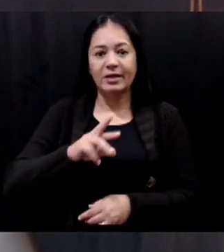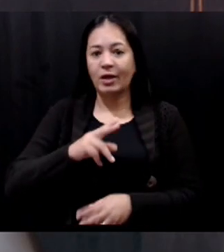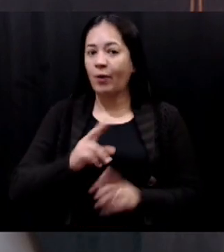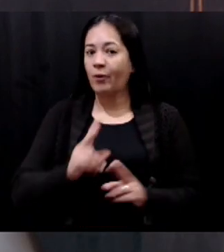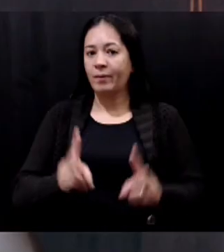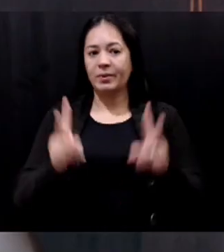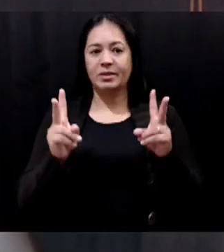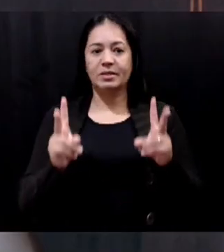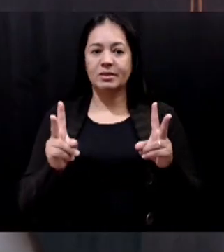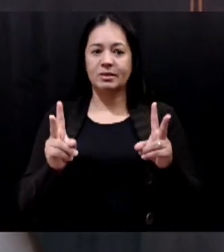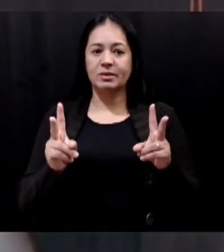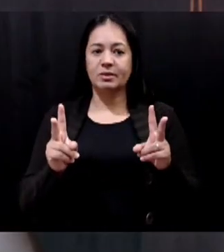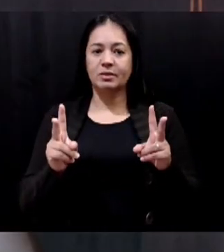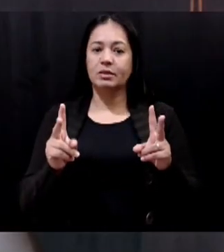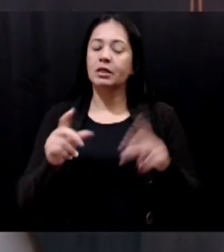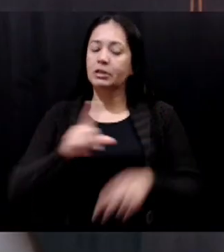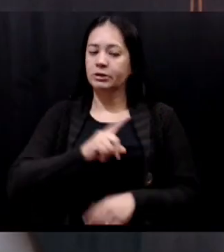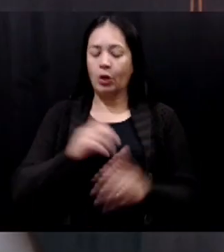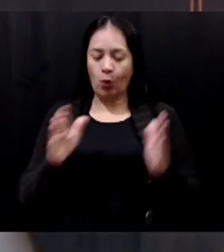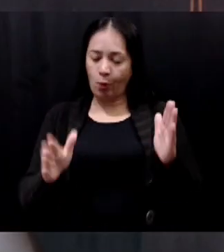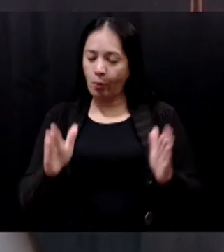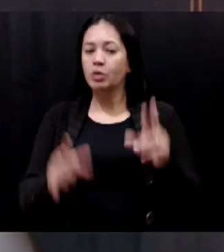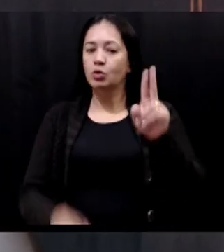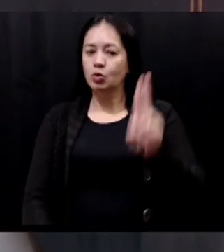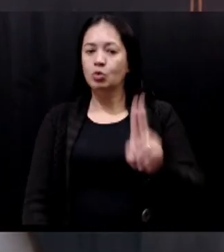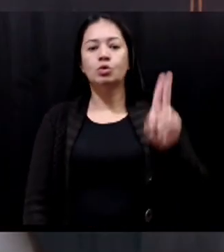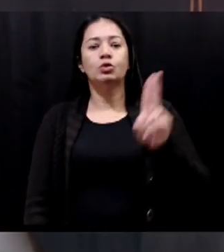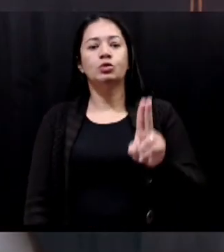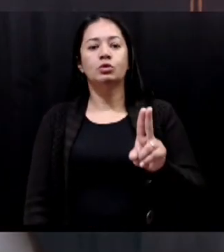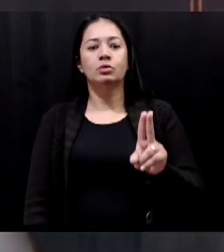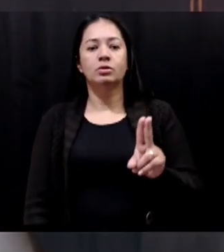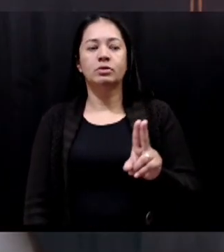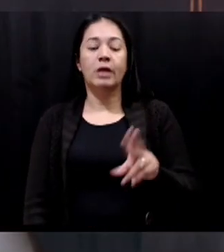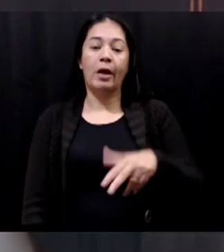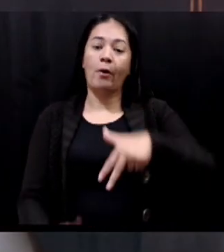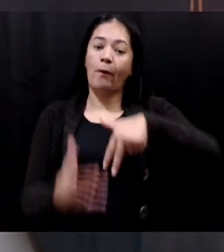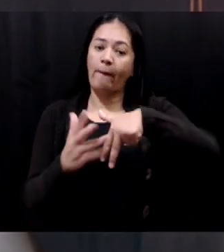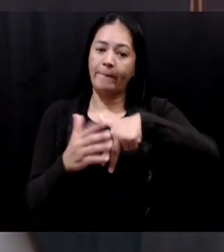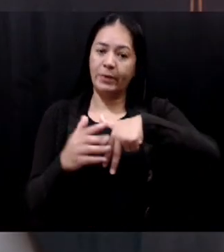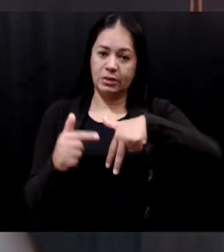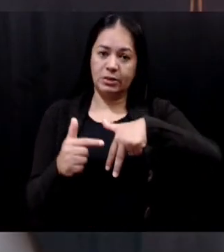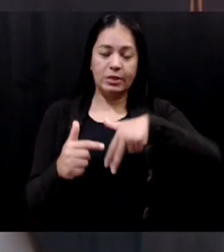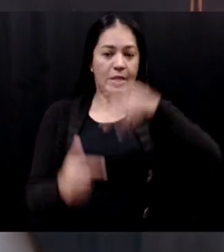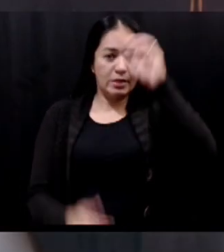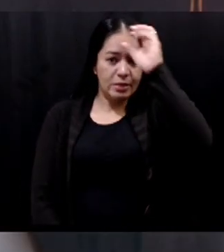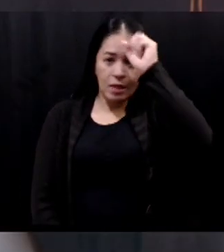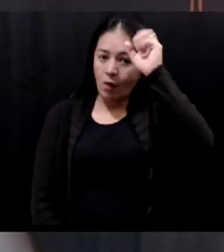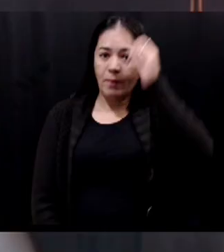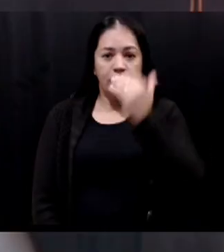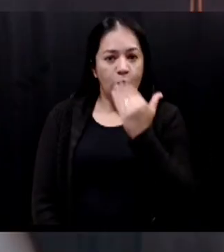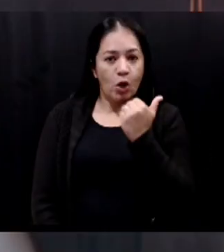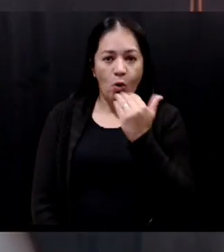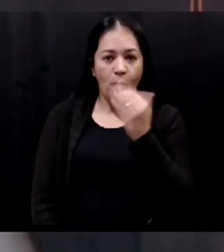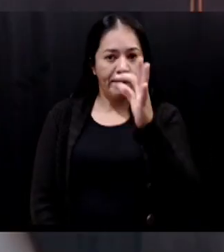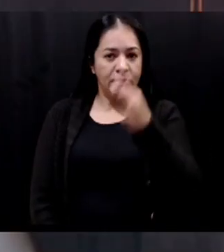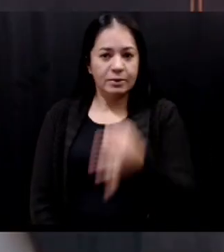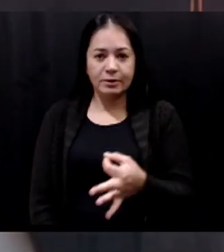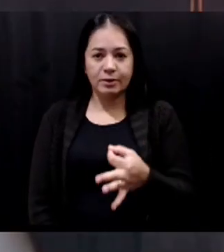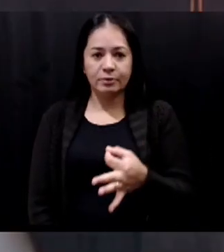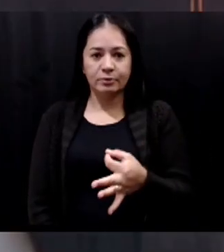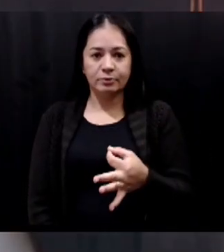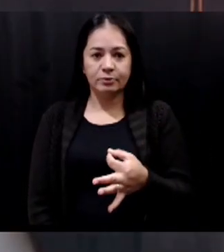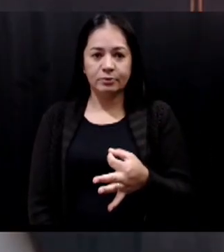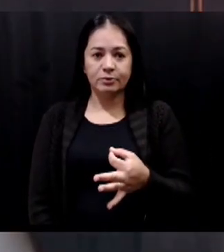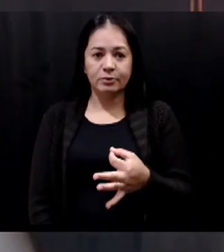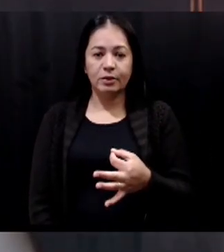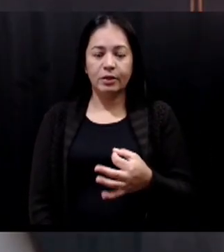prazo ali de uso. E aí, quando o paciente, se ele não tiver aprendido a se alimentar de forma correta, deixando de usar a medicação,